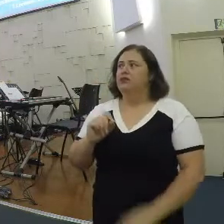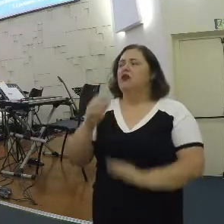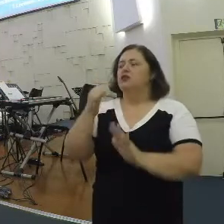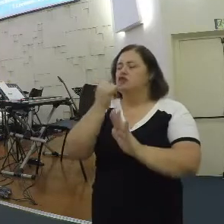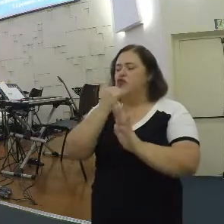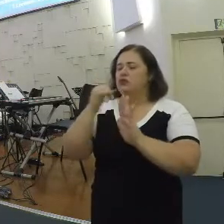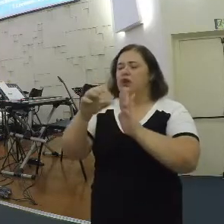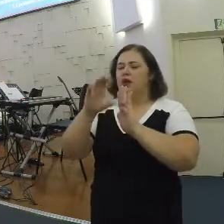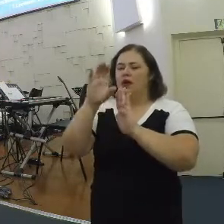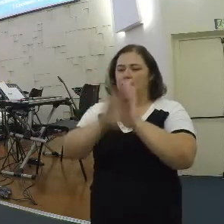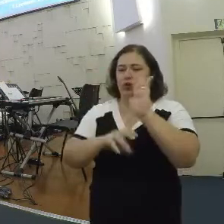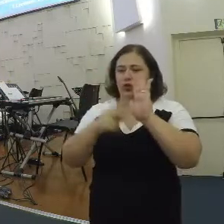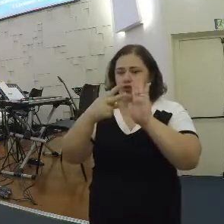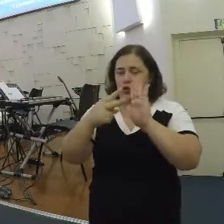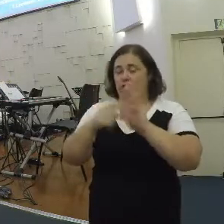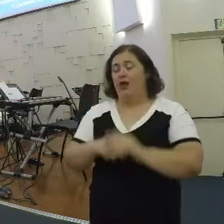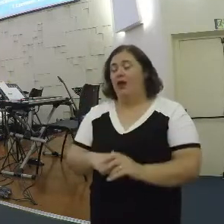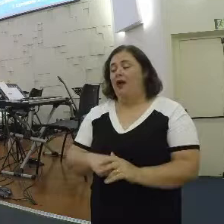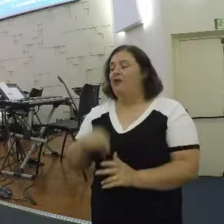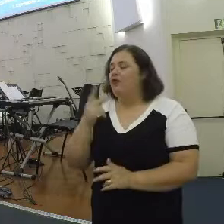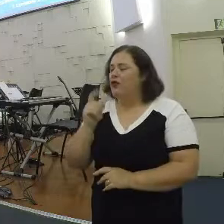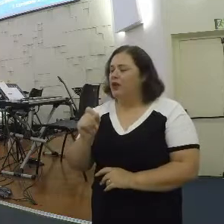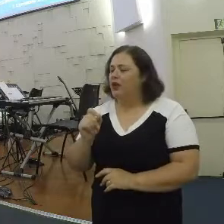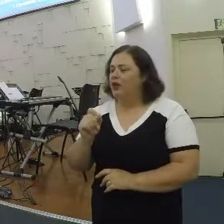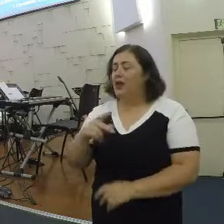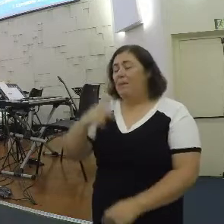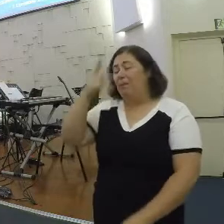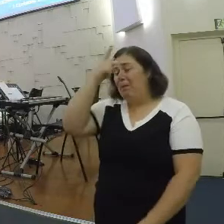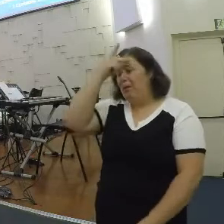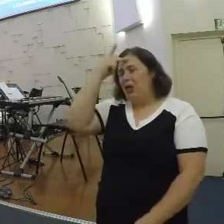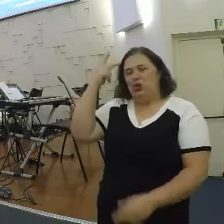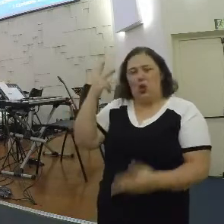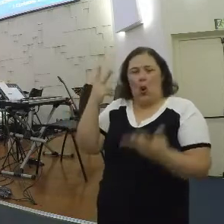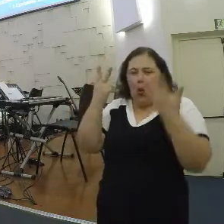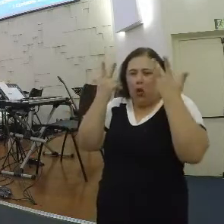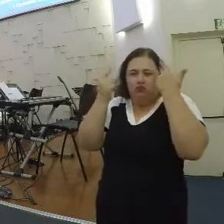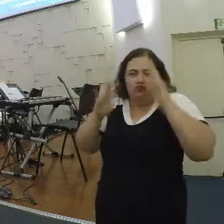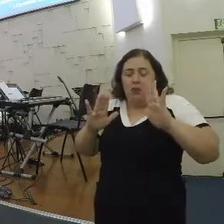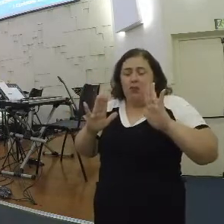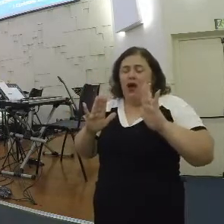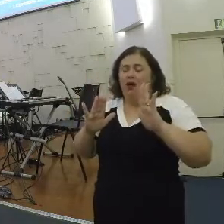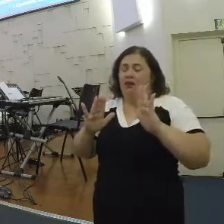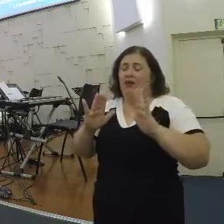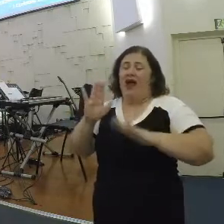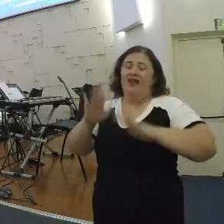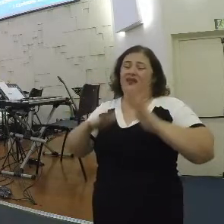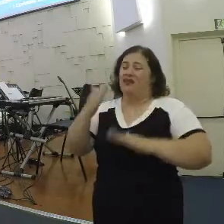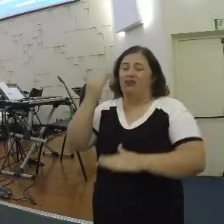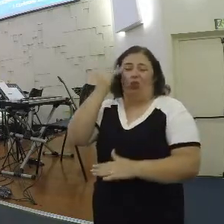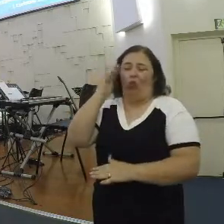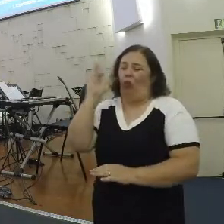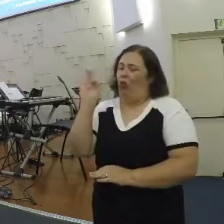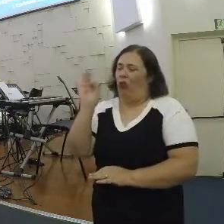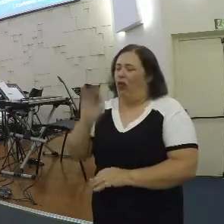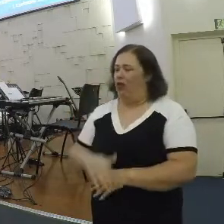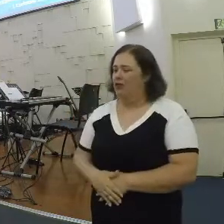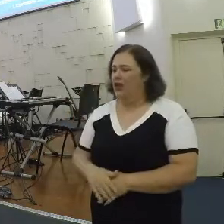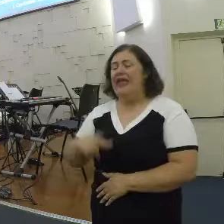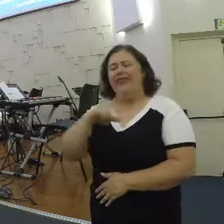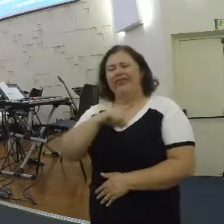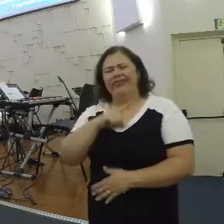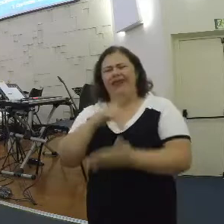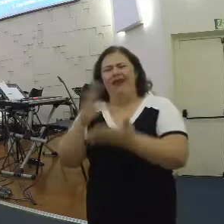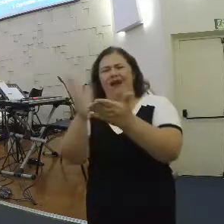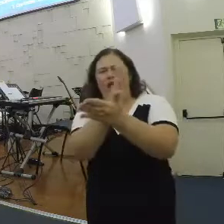loucura, e não pode entendê-las, porque elas se discernem espiritualmente. Há muita gente opinando sobre a Bíblia